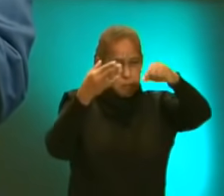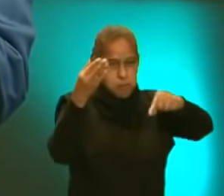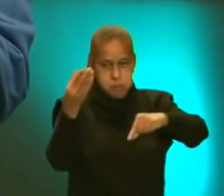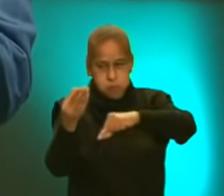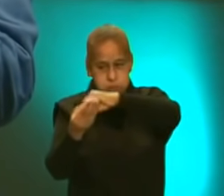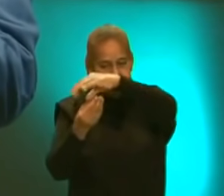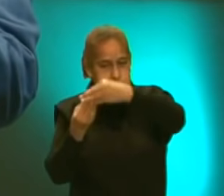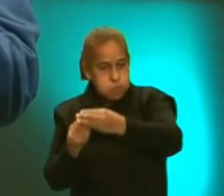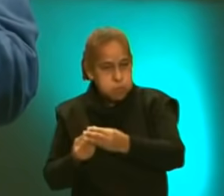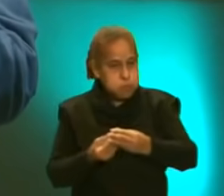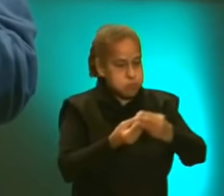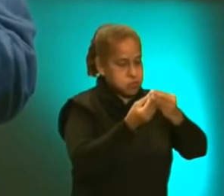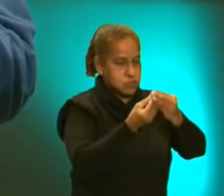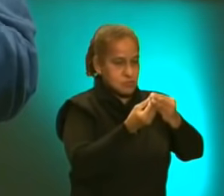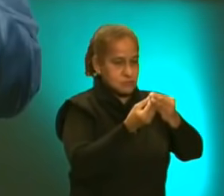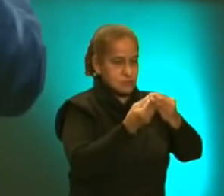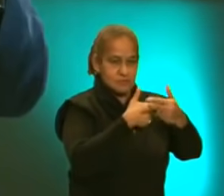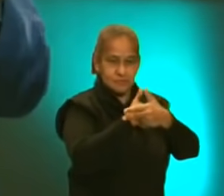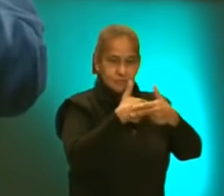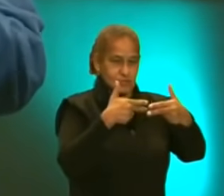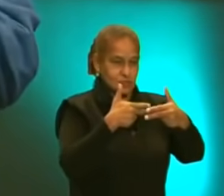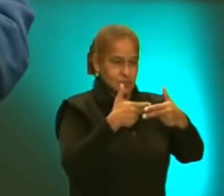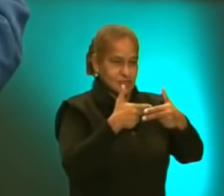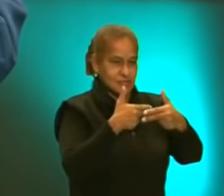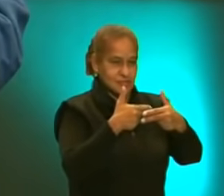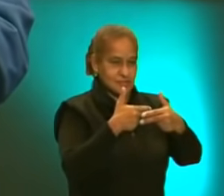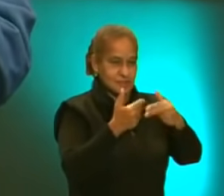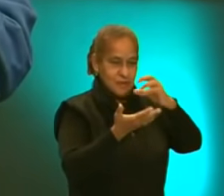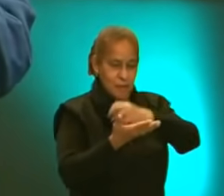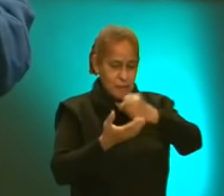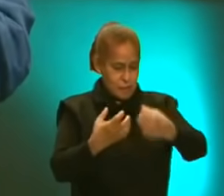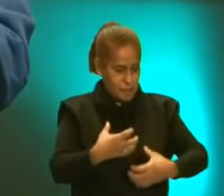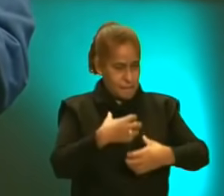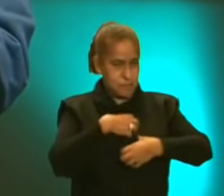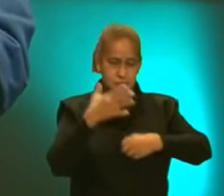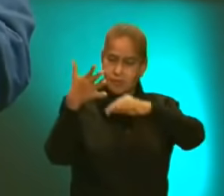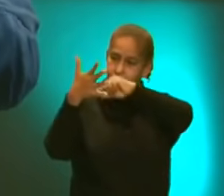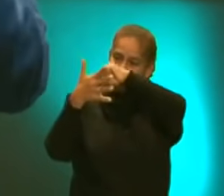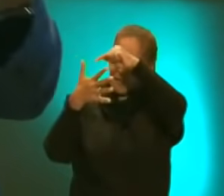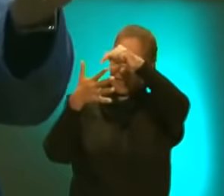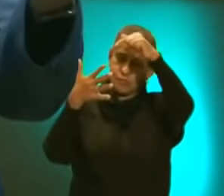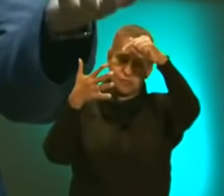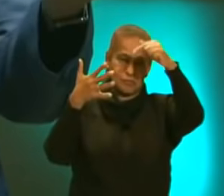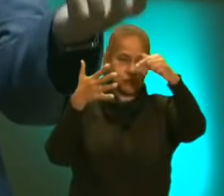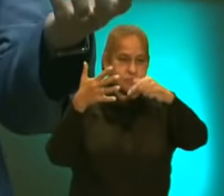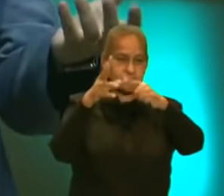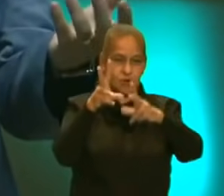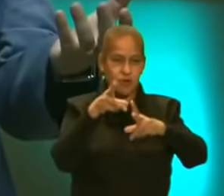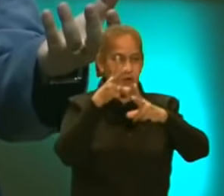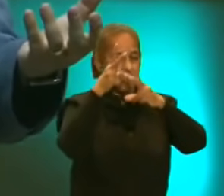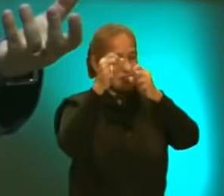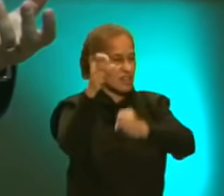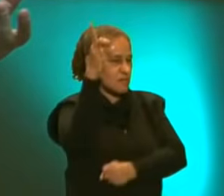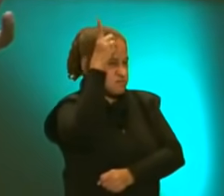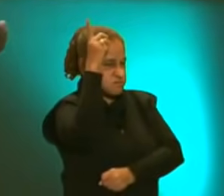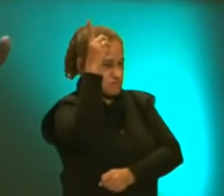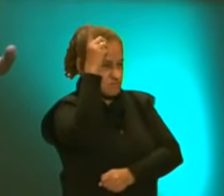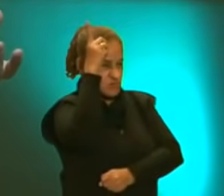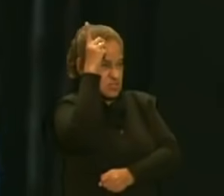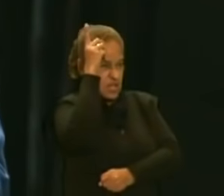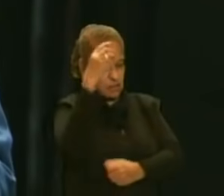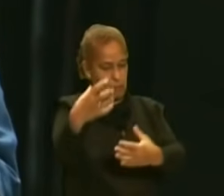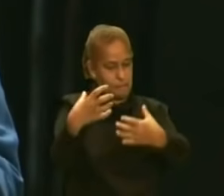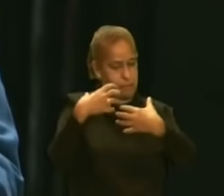essa expressão, porque cada um desses sentimentos e interpretações são fortalezas de Satanás na nossa